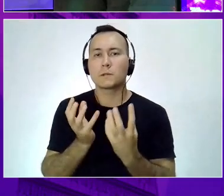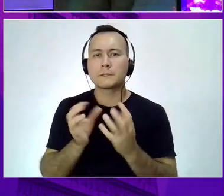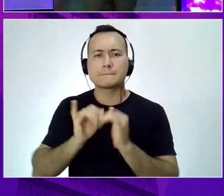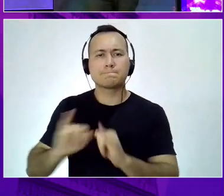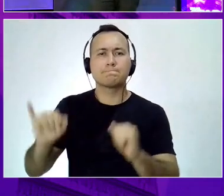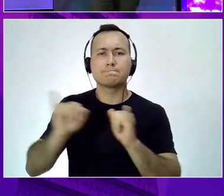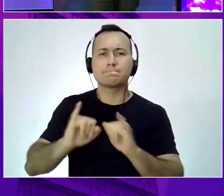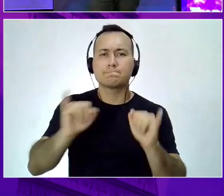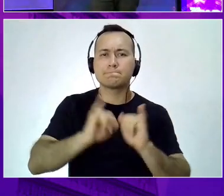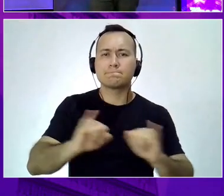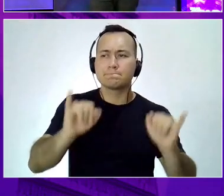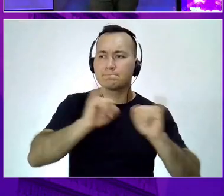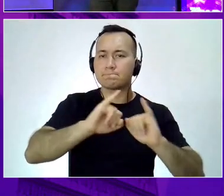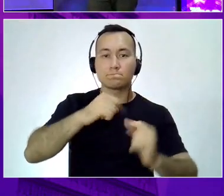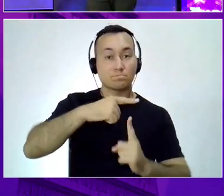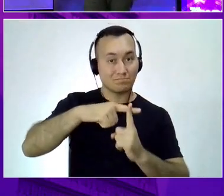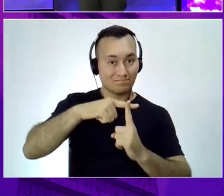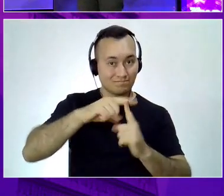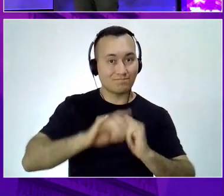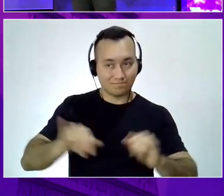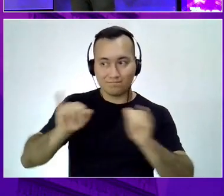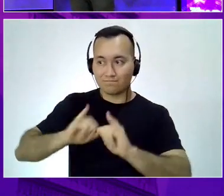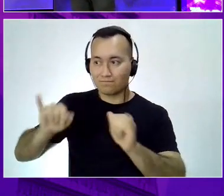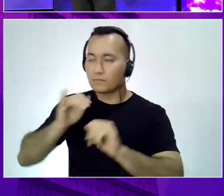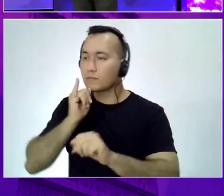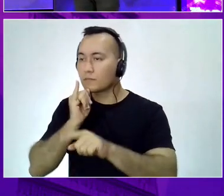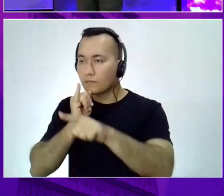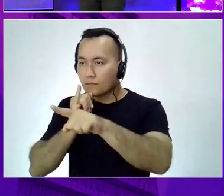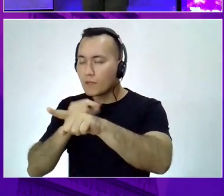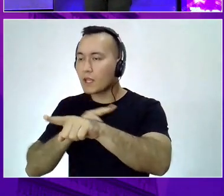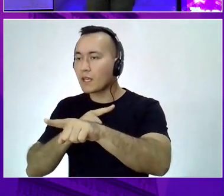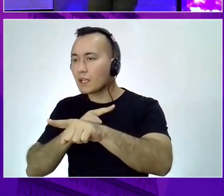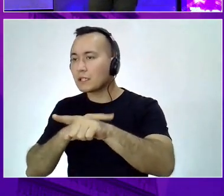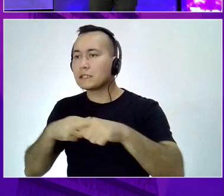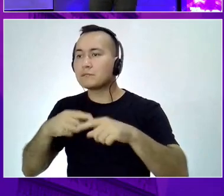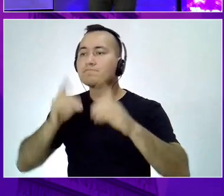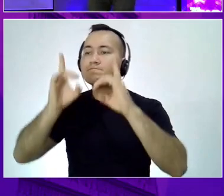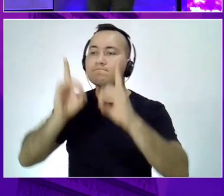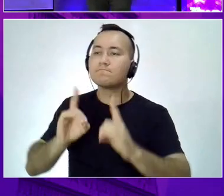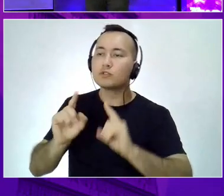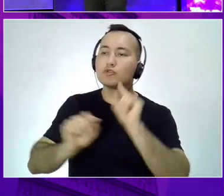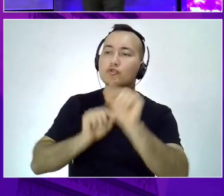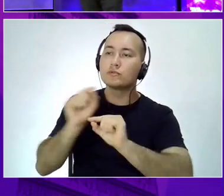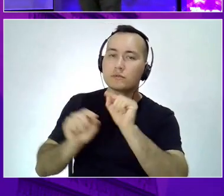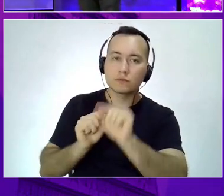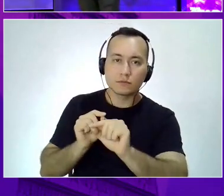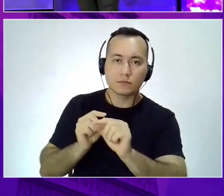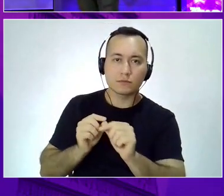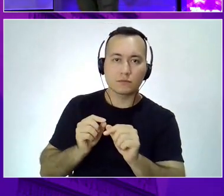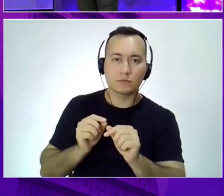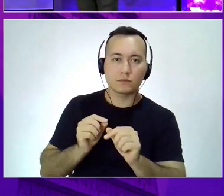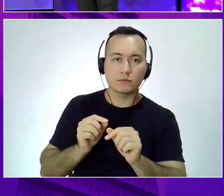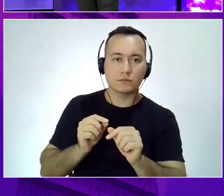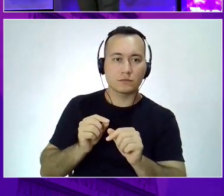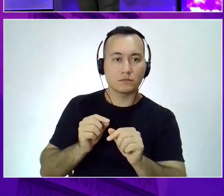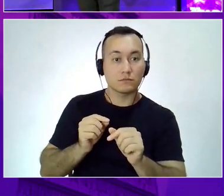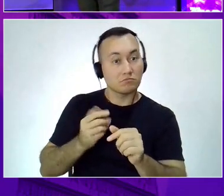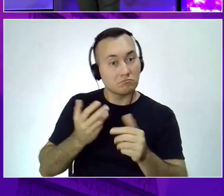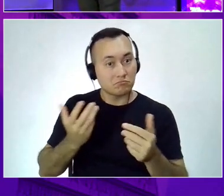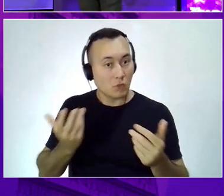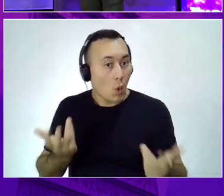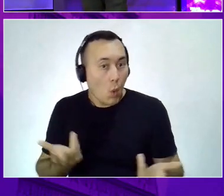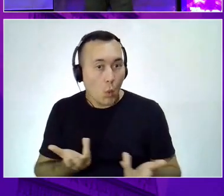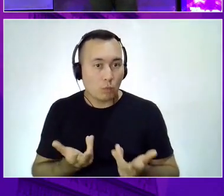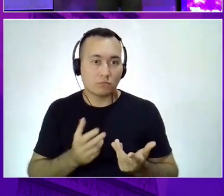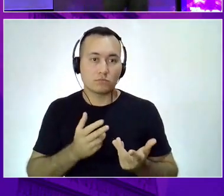de necessidade específica para dentro de uma conversa que normalmente eles estão em cargos de entrada. Eles